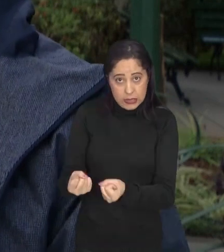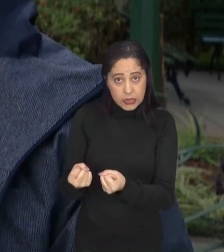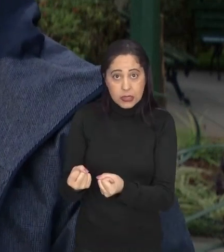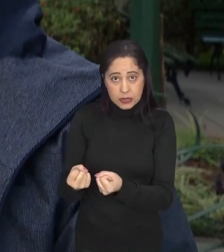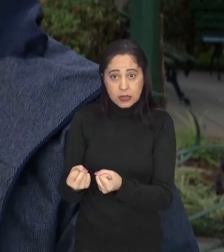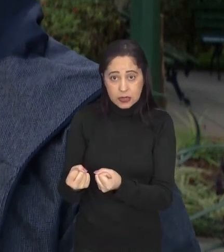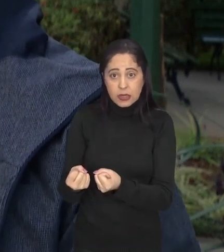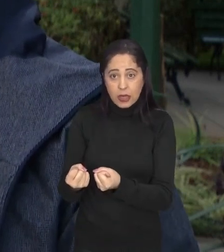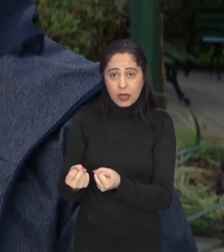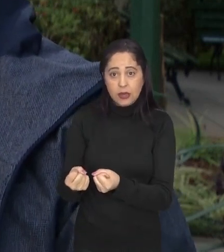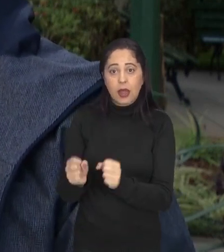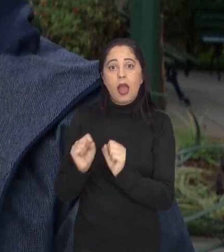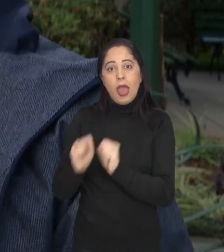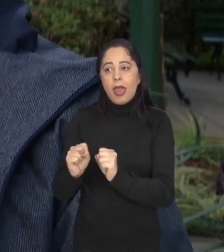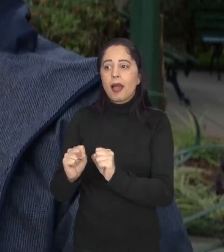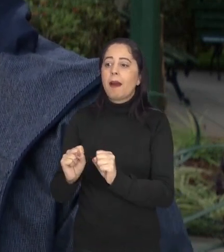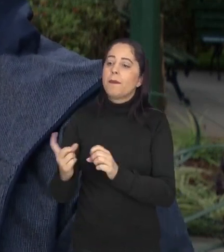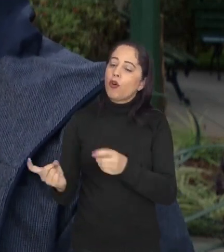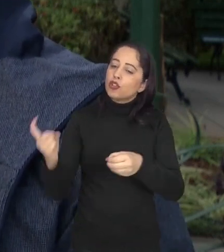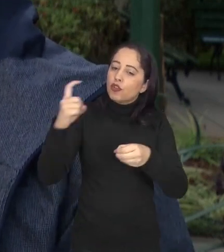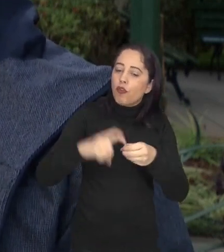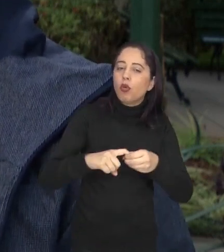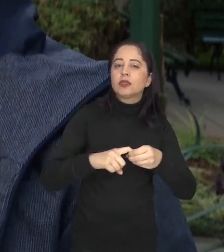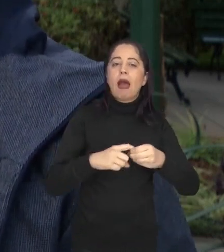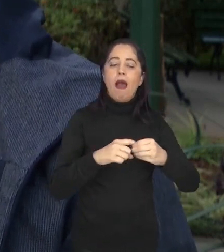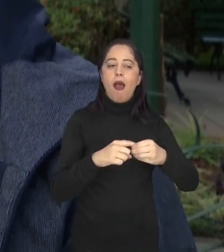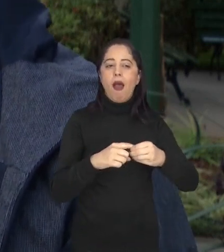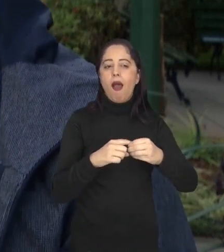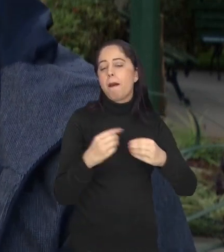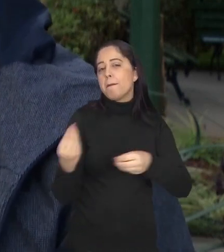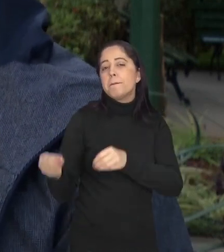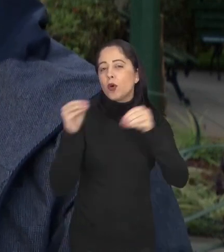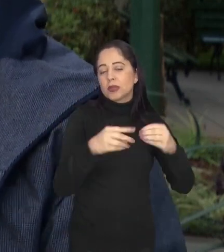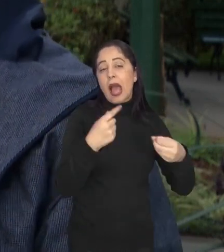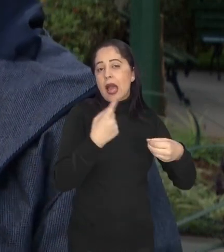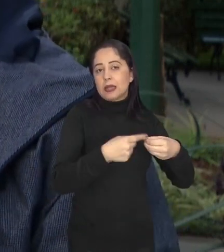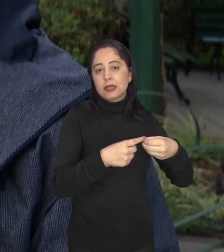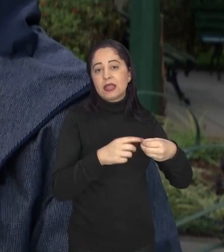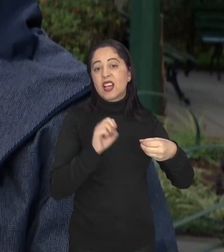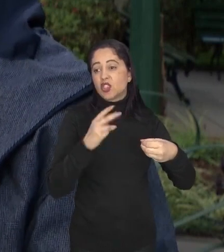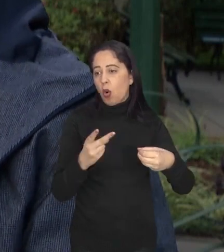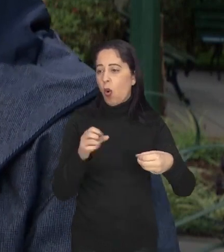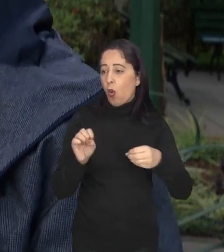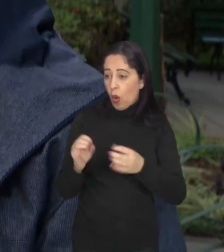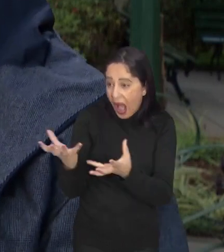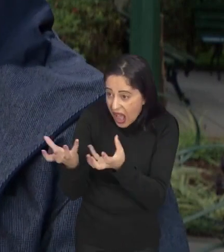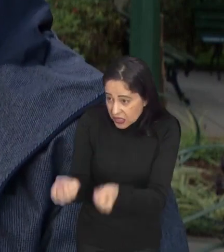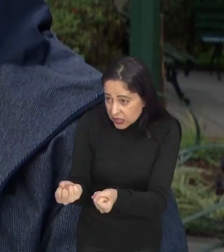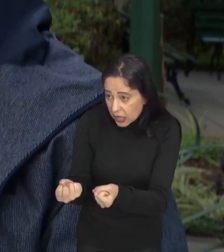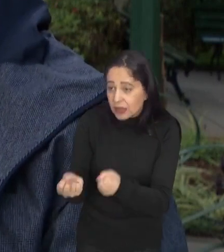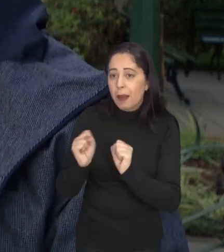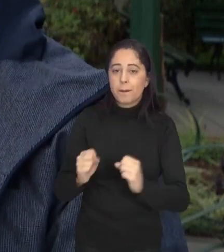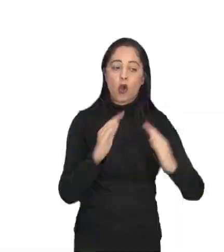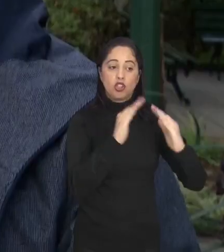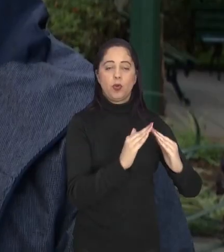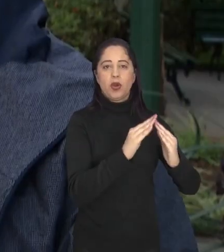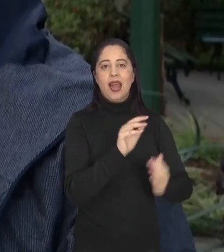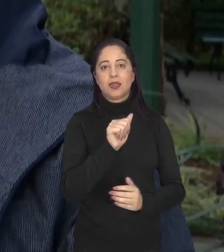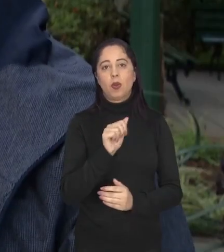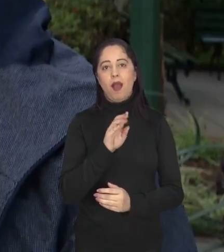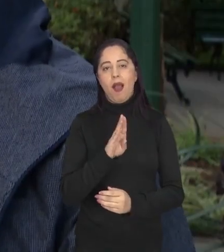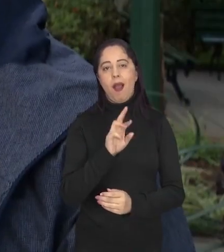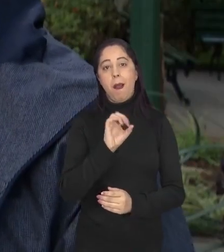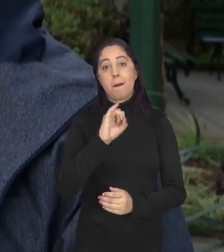recâmbio para que ela retorne à sua cidade de origem ou muitas vezes o acolhimento em um dos nossos abrigos municipais, né?